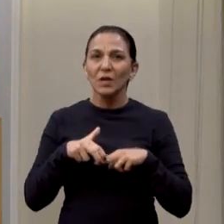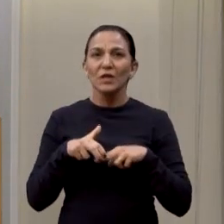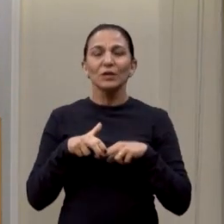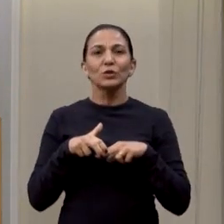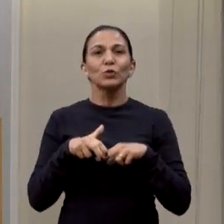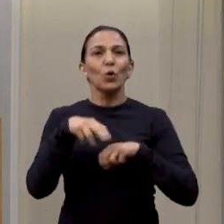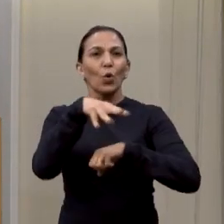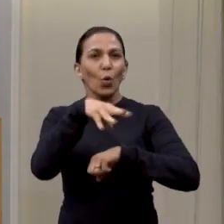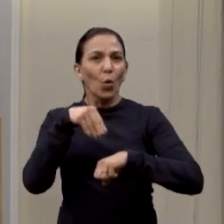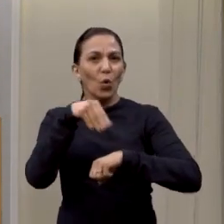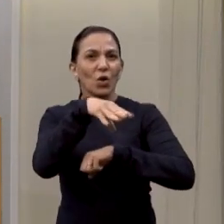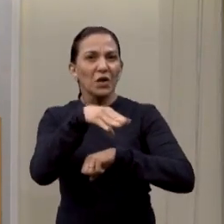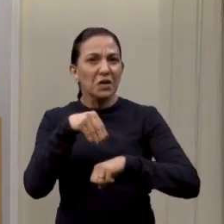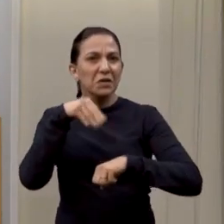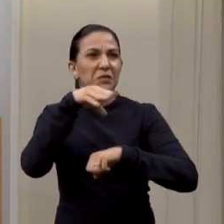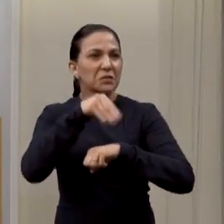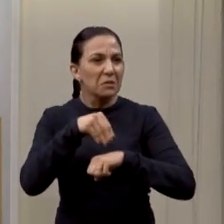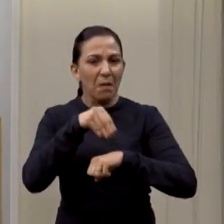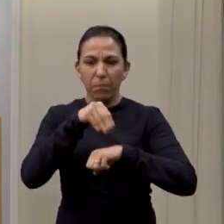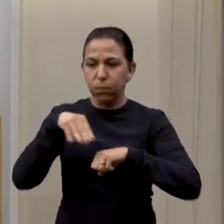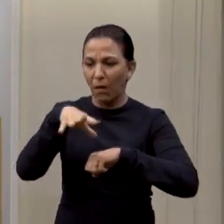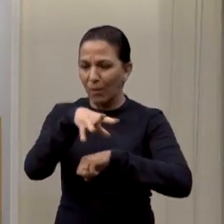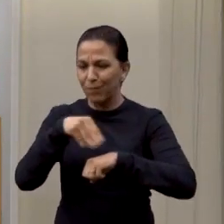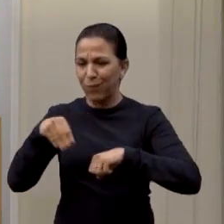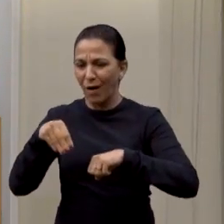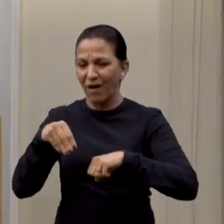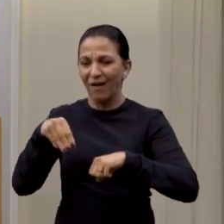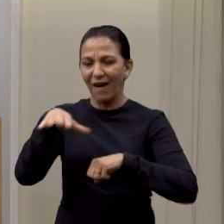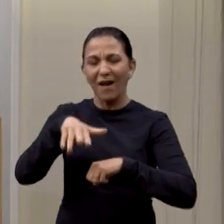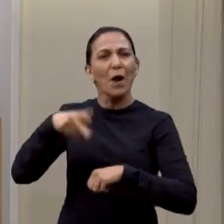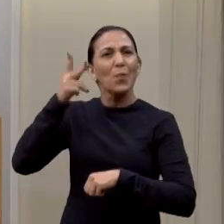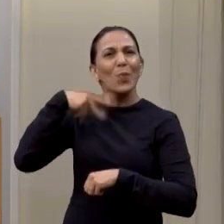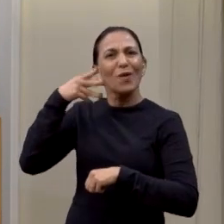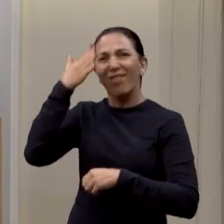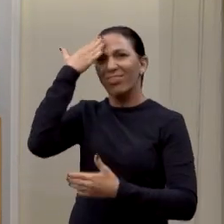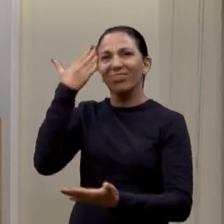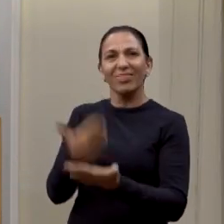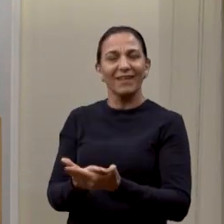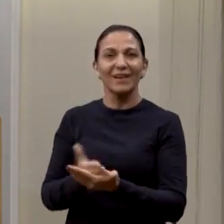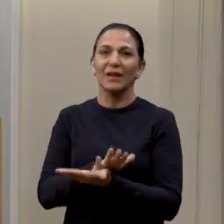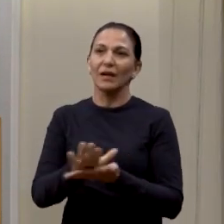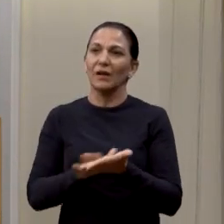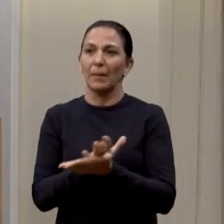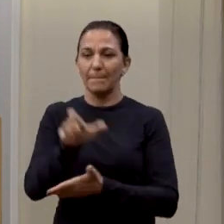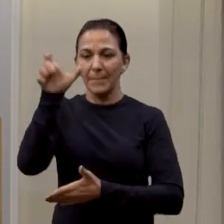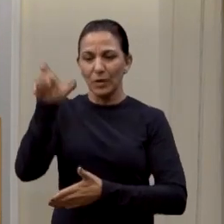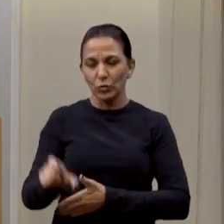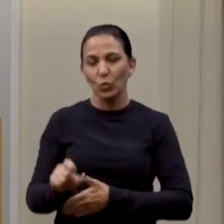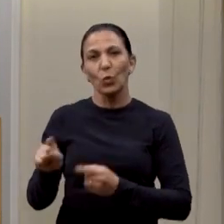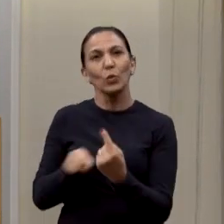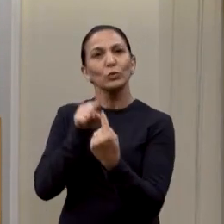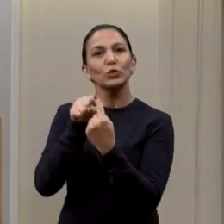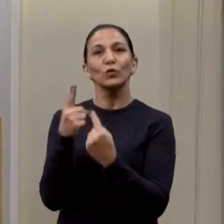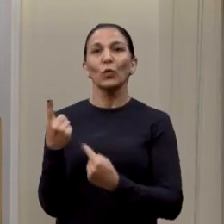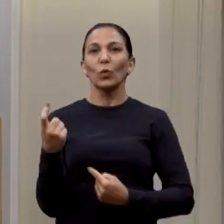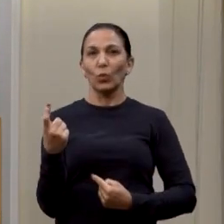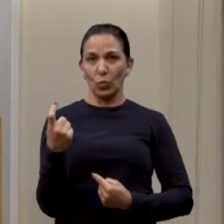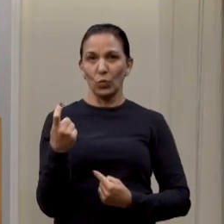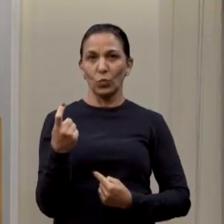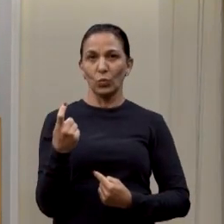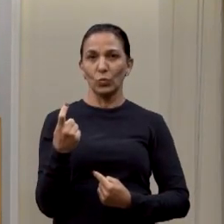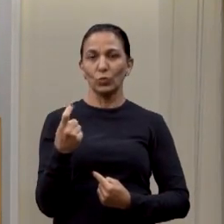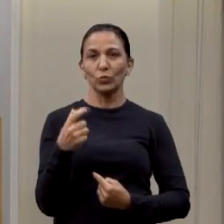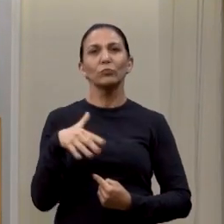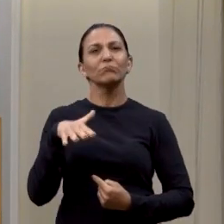está desacreditando da política. É por isso, por figuras como essas, que têm apenas um intuito: onerar os